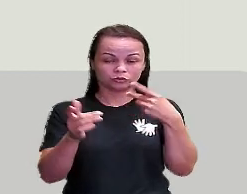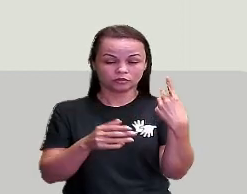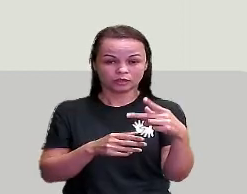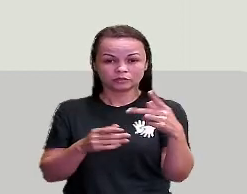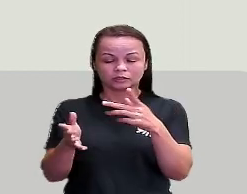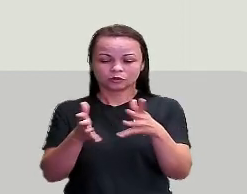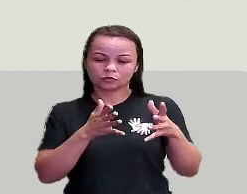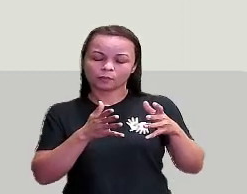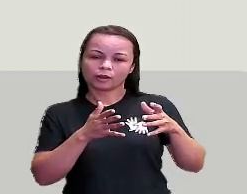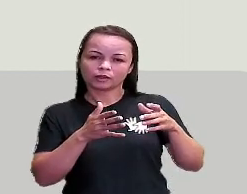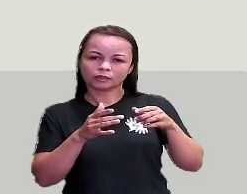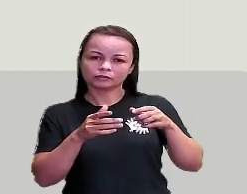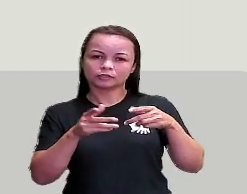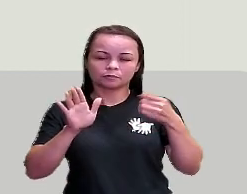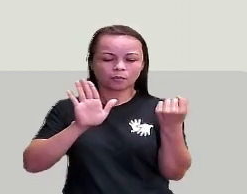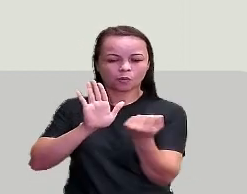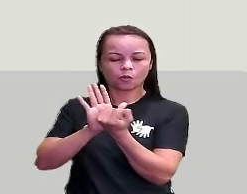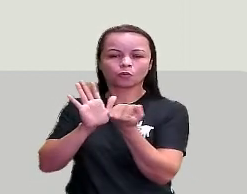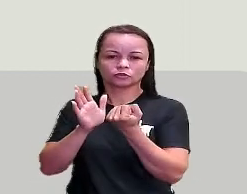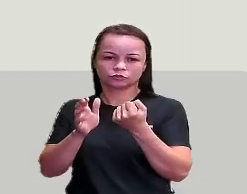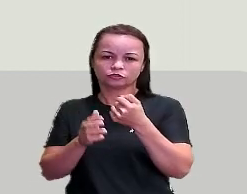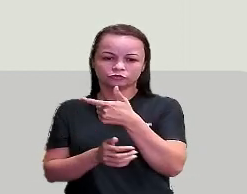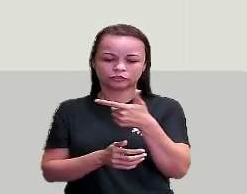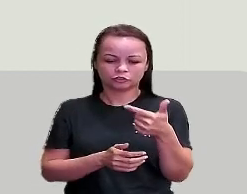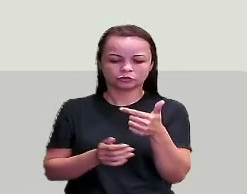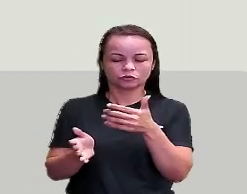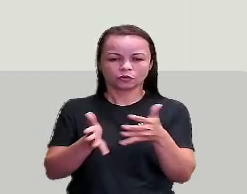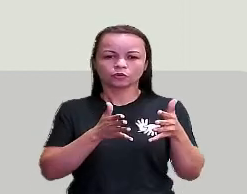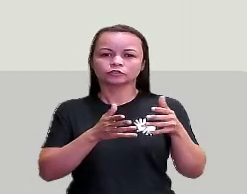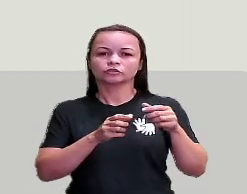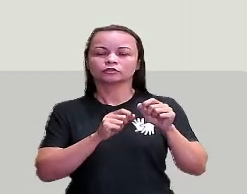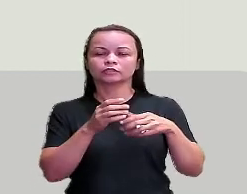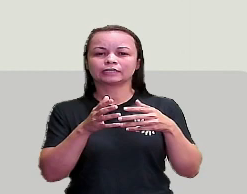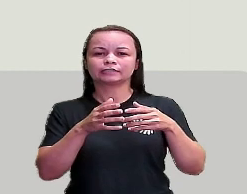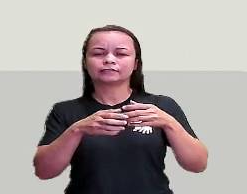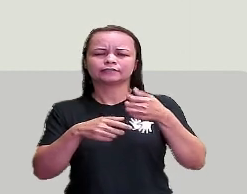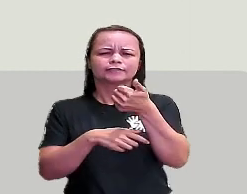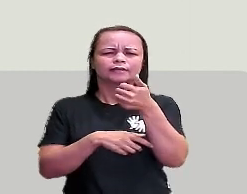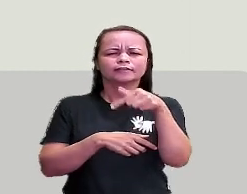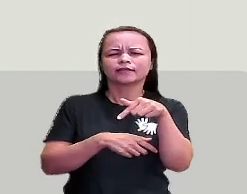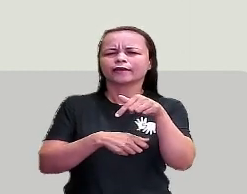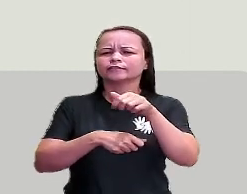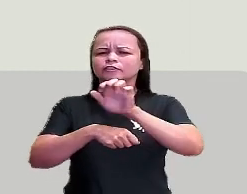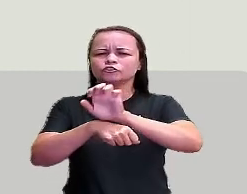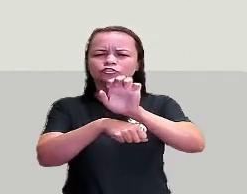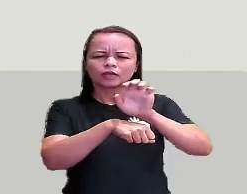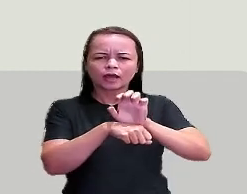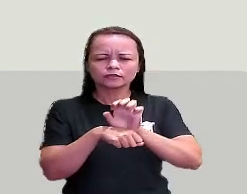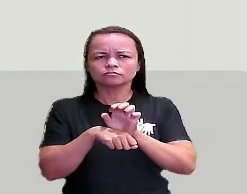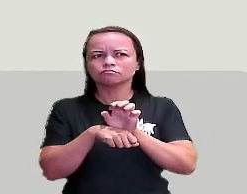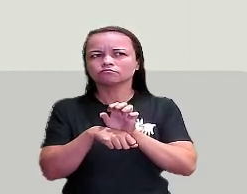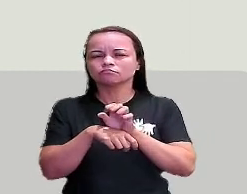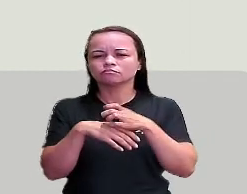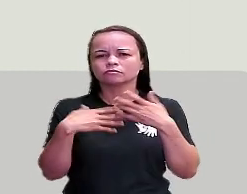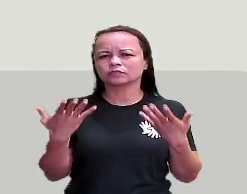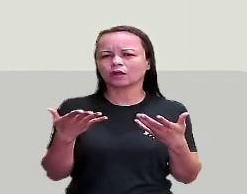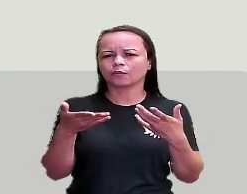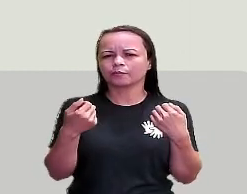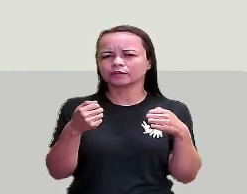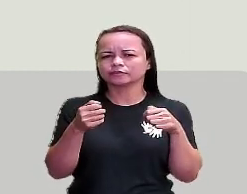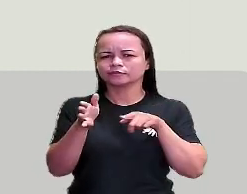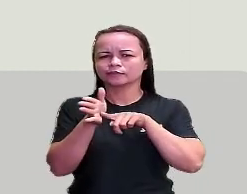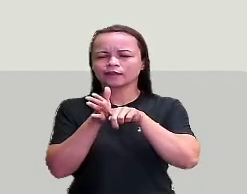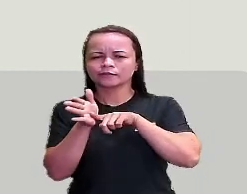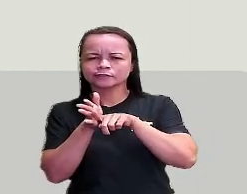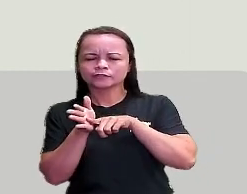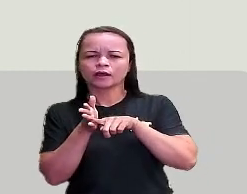da humanidade, possuindo 22 bens tombados em 17 estados. Então vamos analisar que temos a